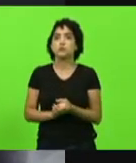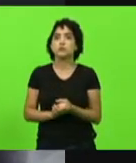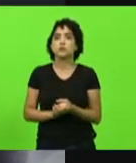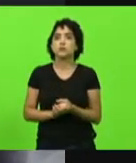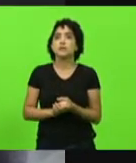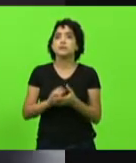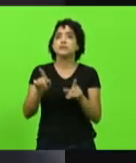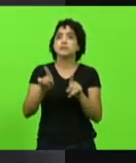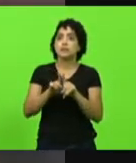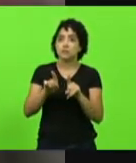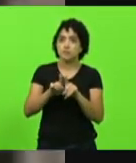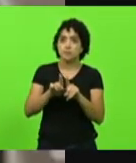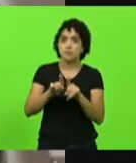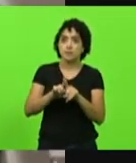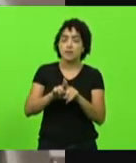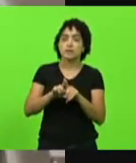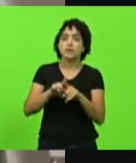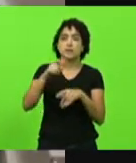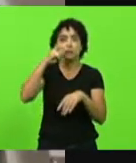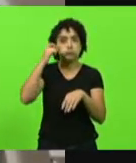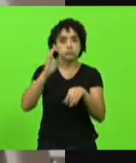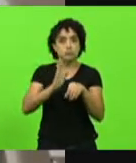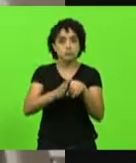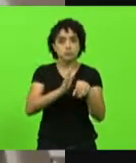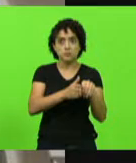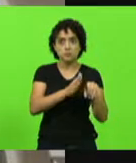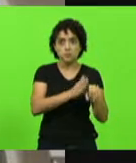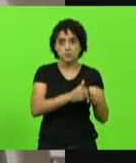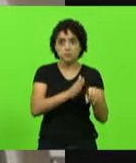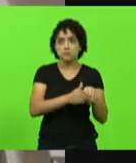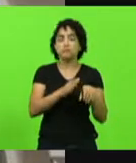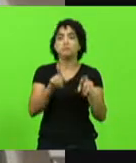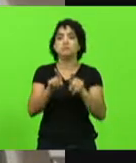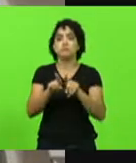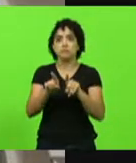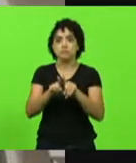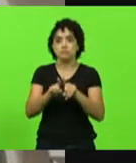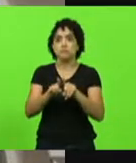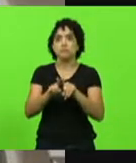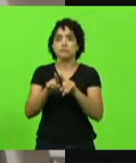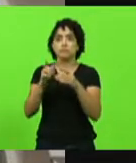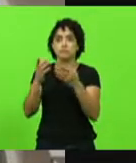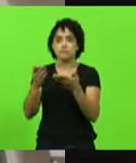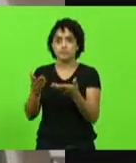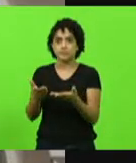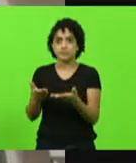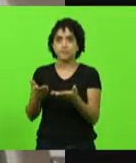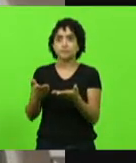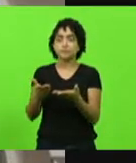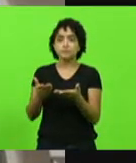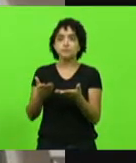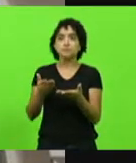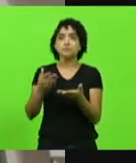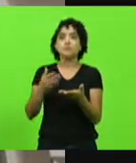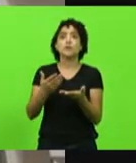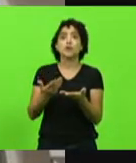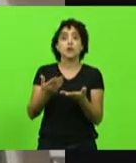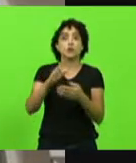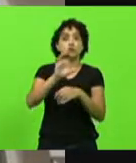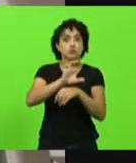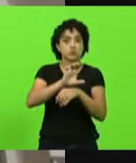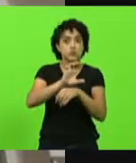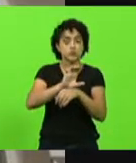Jesus, Ituporanga, que atende toda aquela região, também do município da região da Cebola, onde o Estado também vai